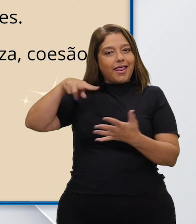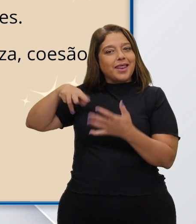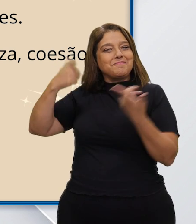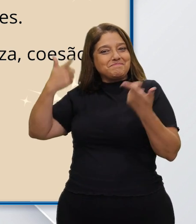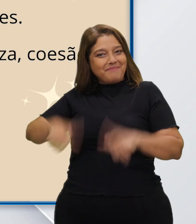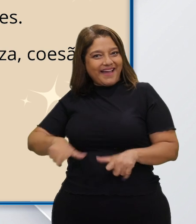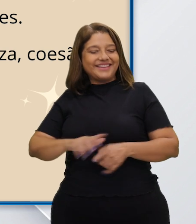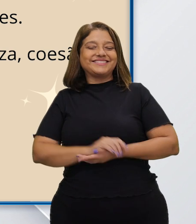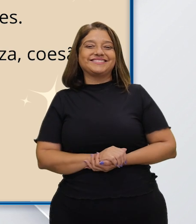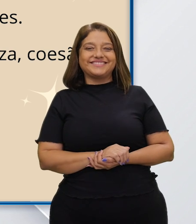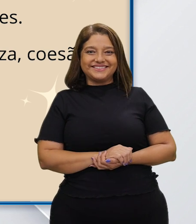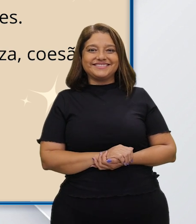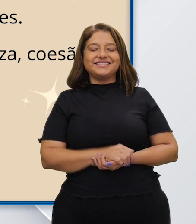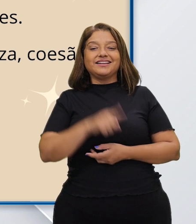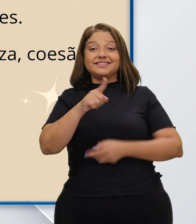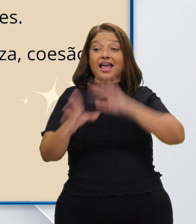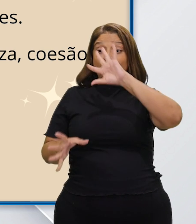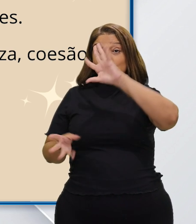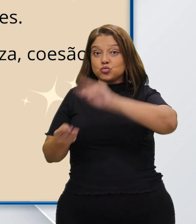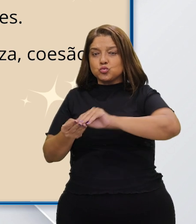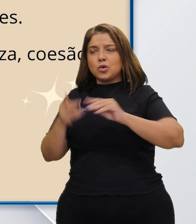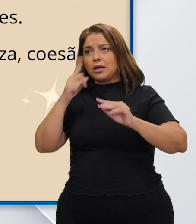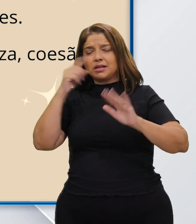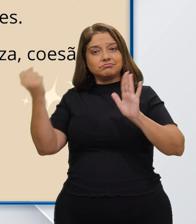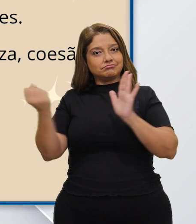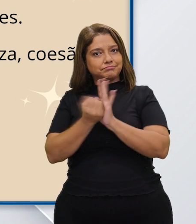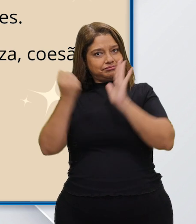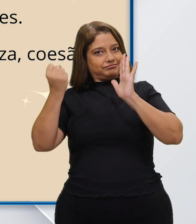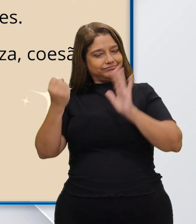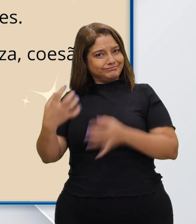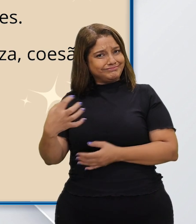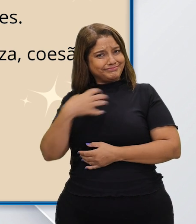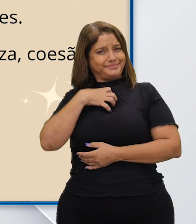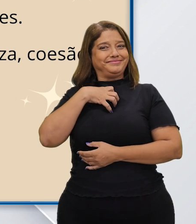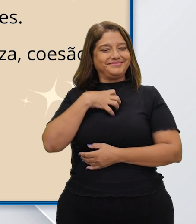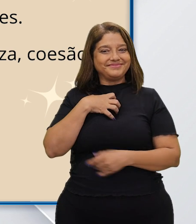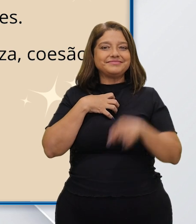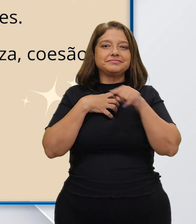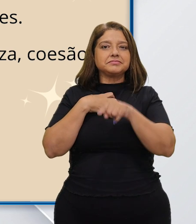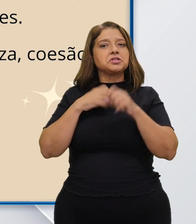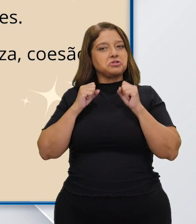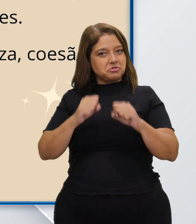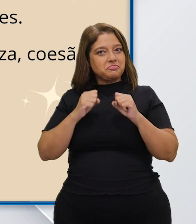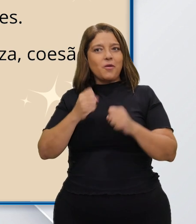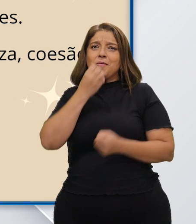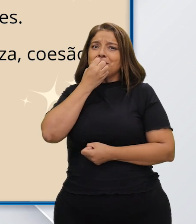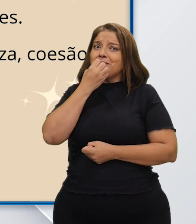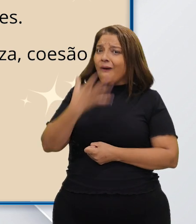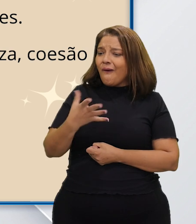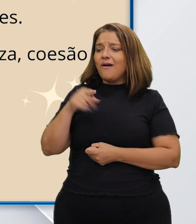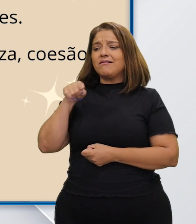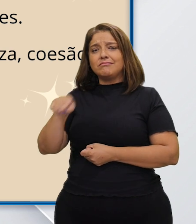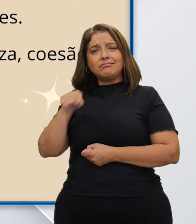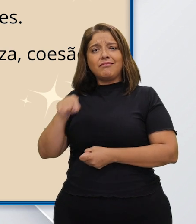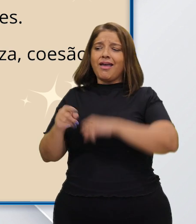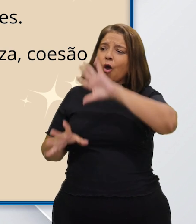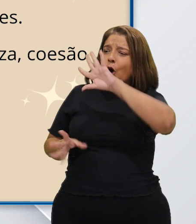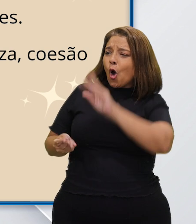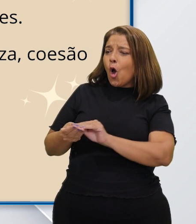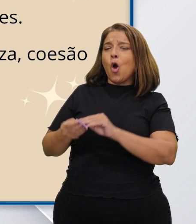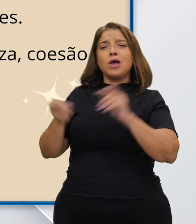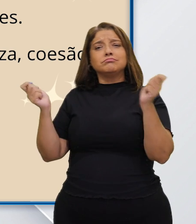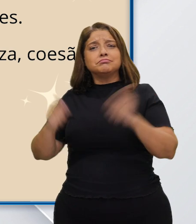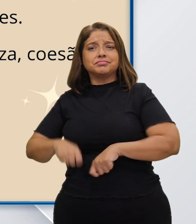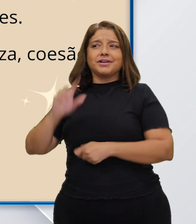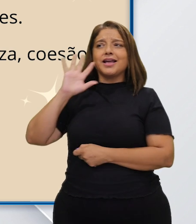cativante. Conclua com impacto. Ofereça uma conclusão satisfatória que resolva o